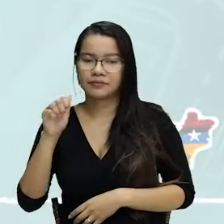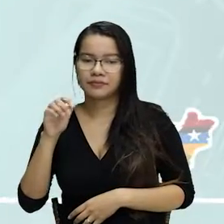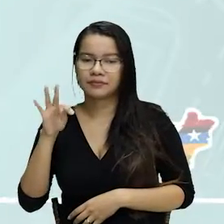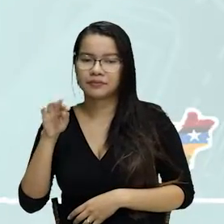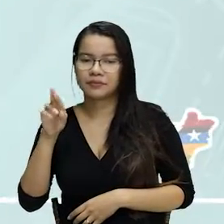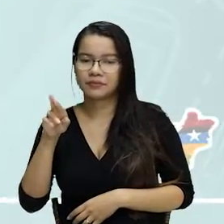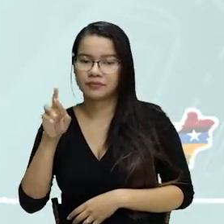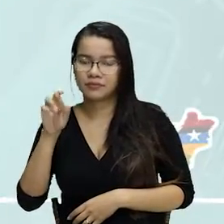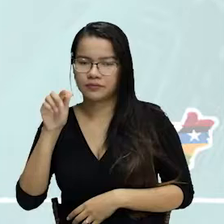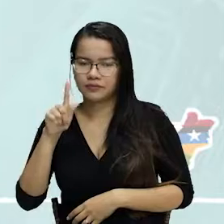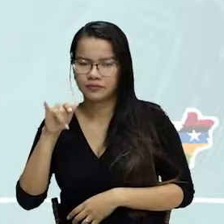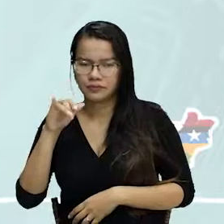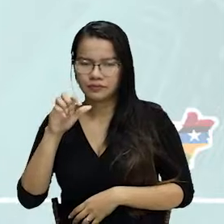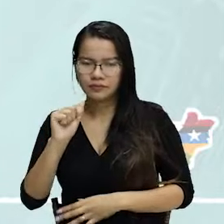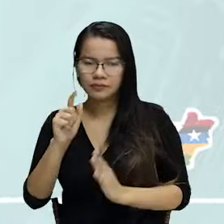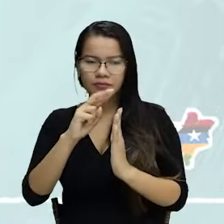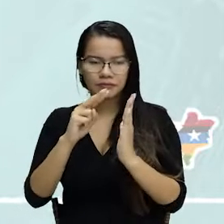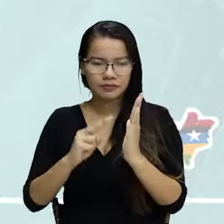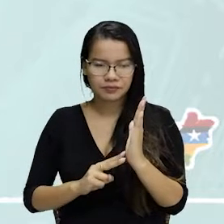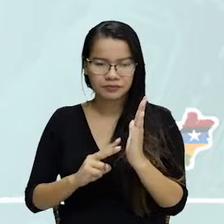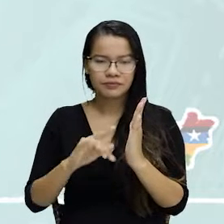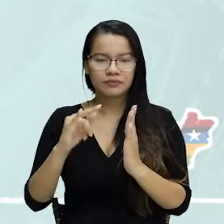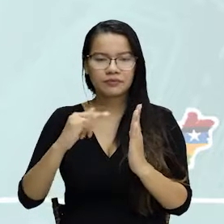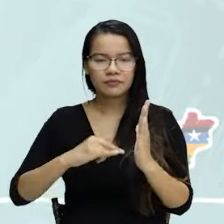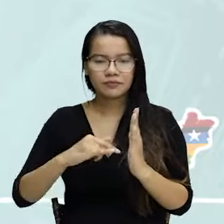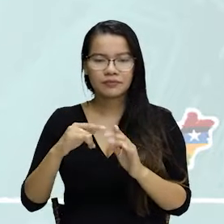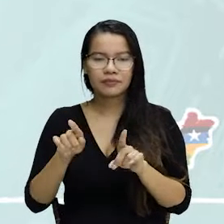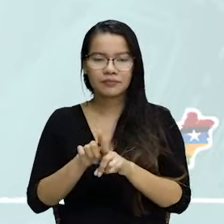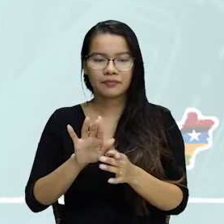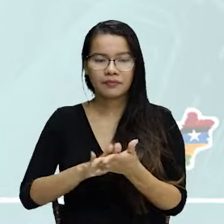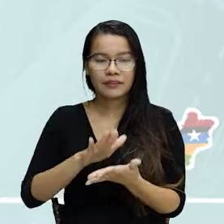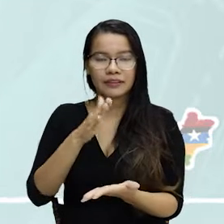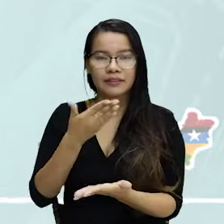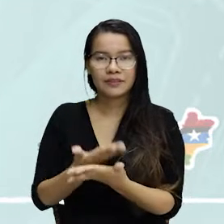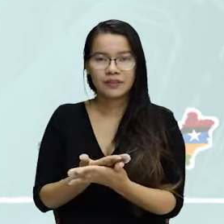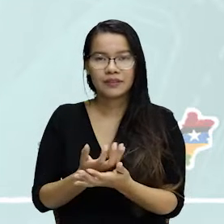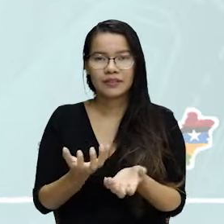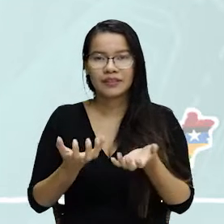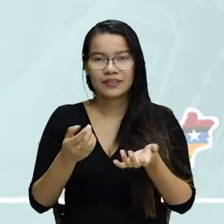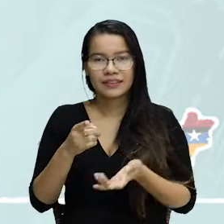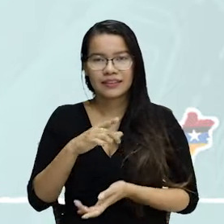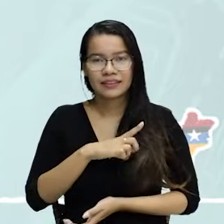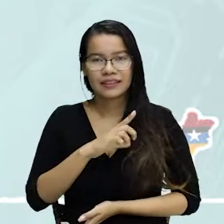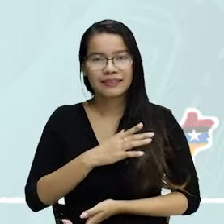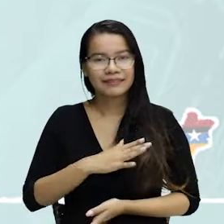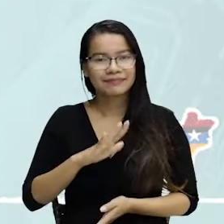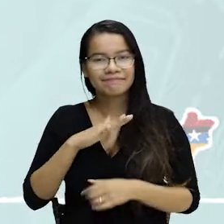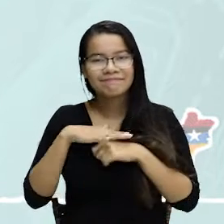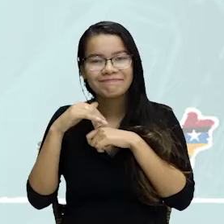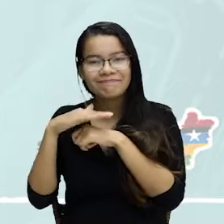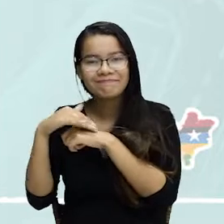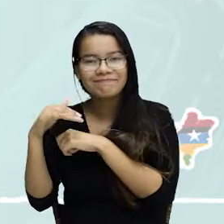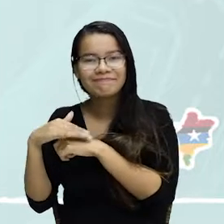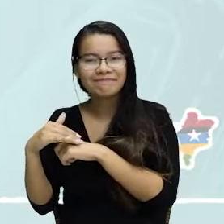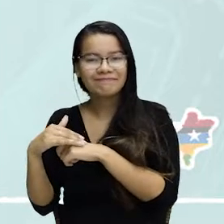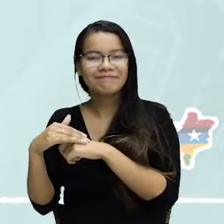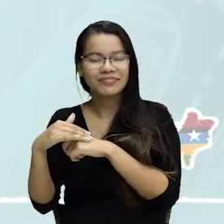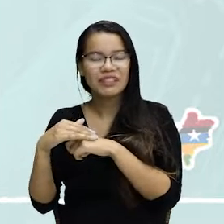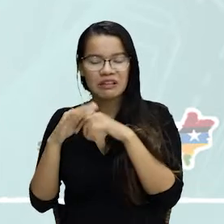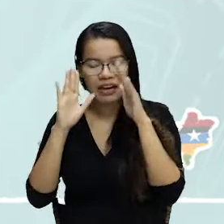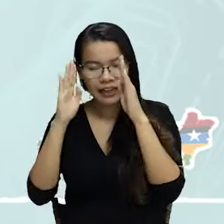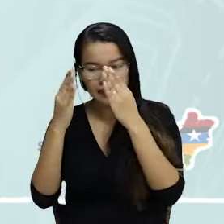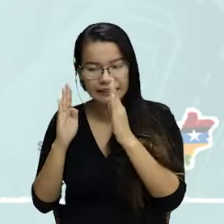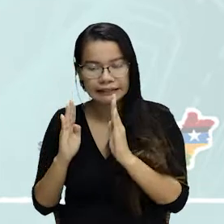interpretação. Eu quero que vocês tenham o máximo de carinho possível, não cuidado, mas carinho possível, por quê? Porque a gente está entrando numa área